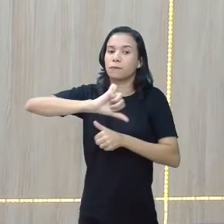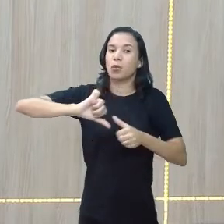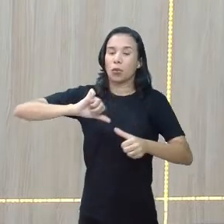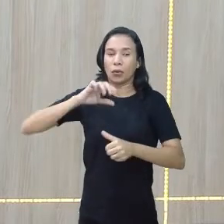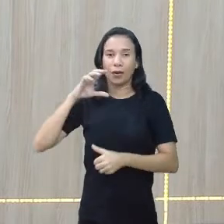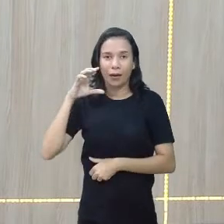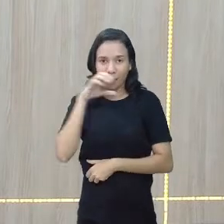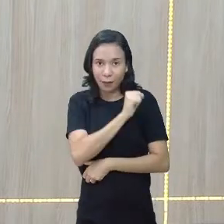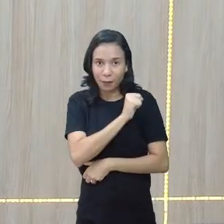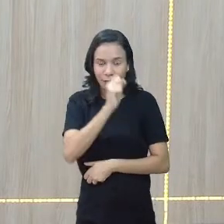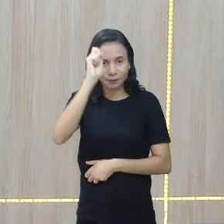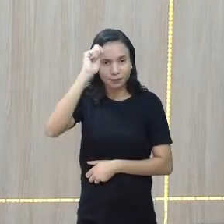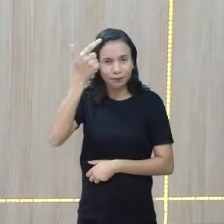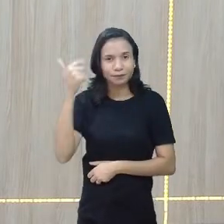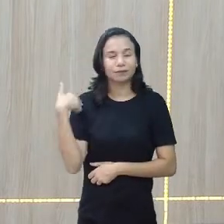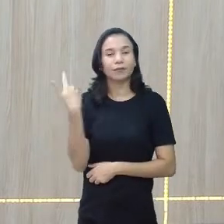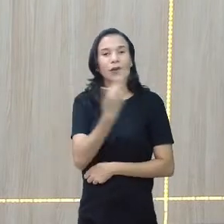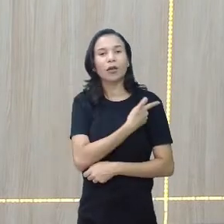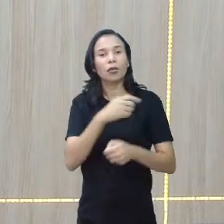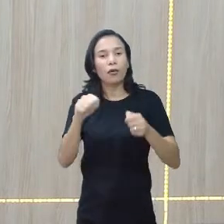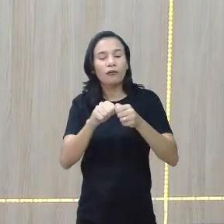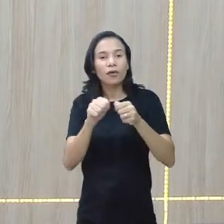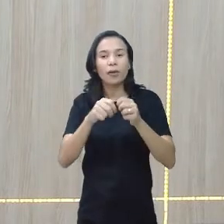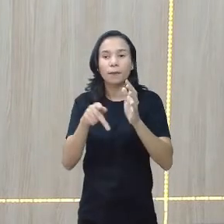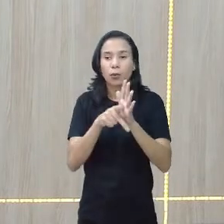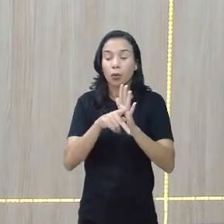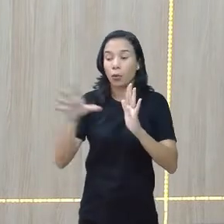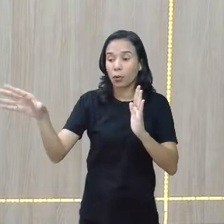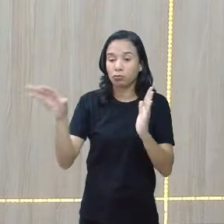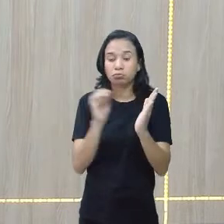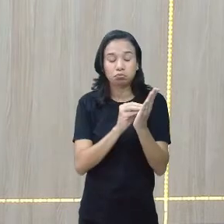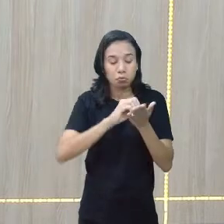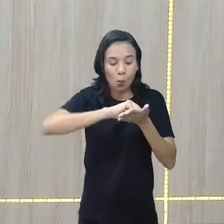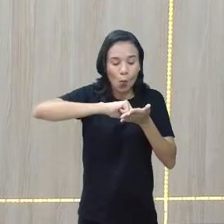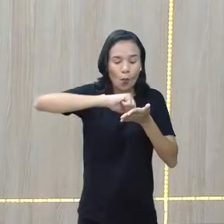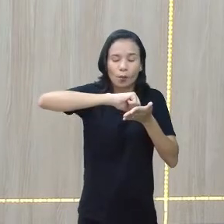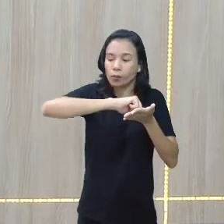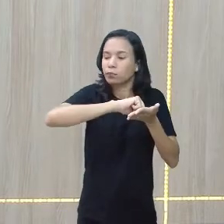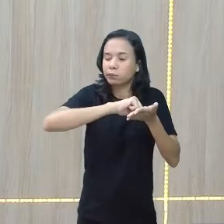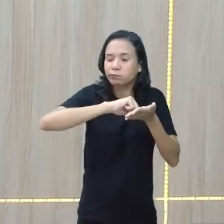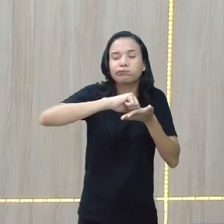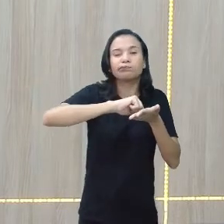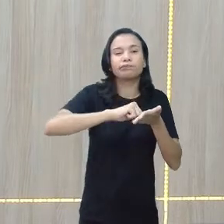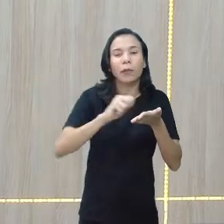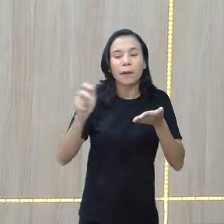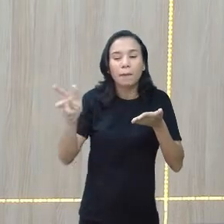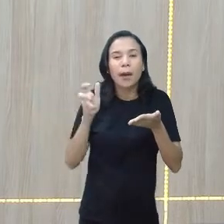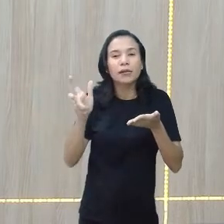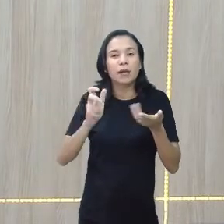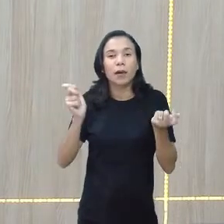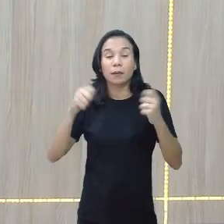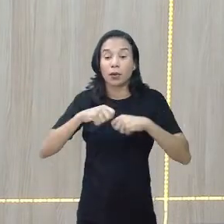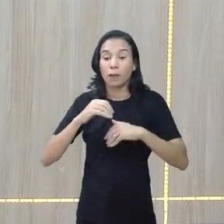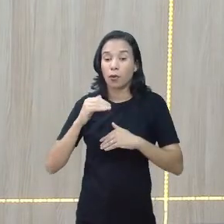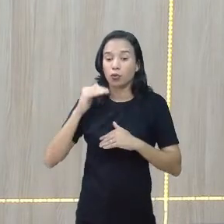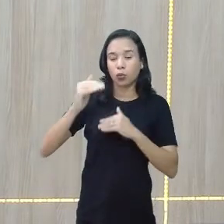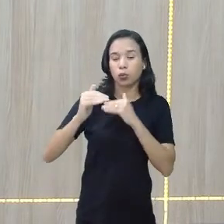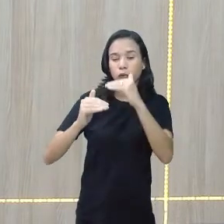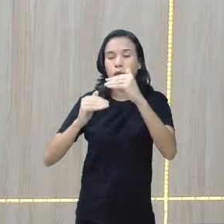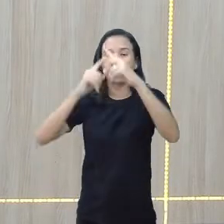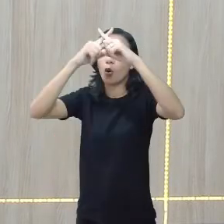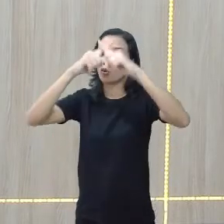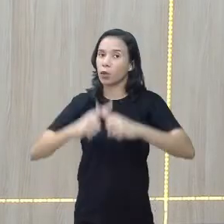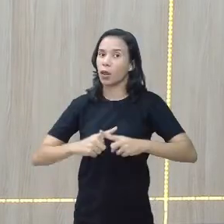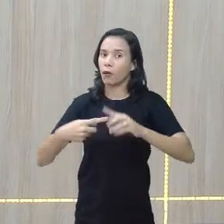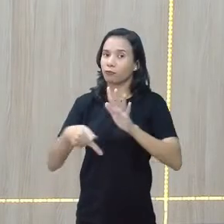né? Obviamente que a gente vai fazendo os registros e a gente vai percebendo a dimensão dos próximos desafios que a gente